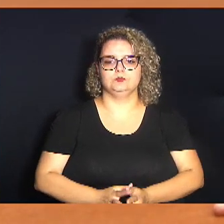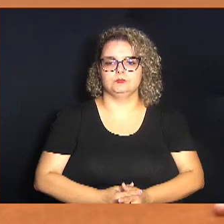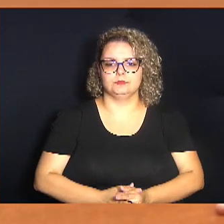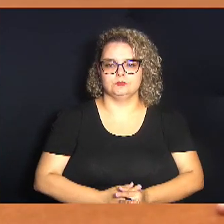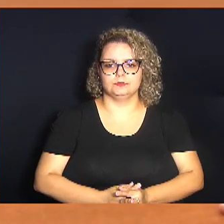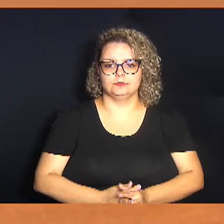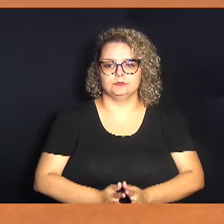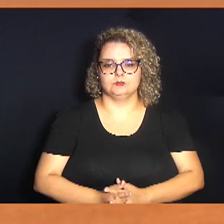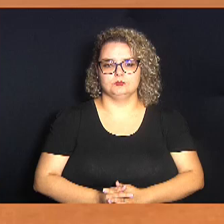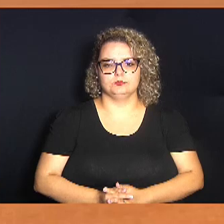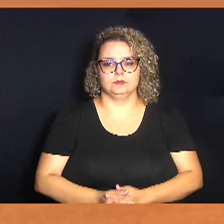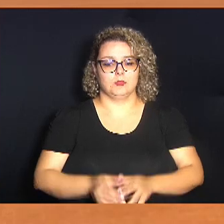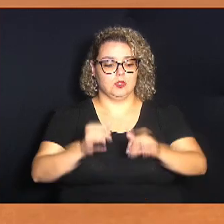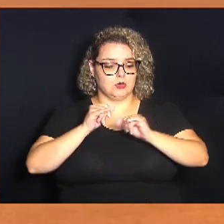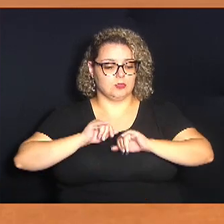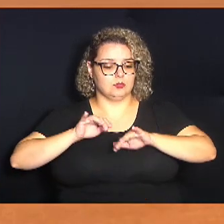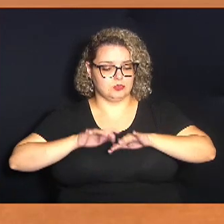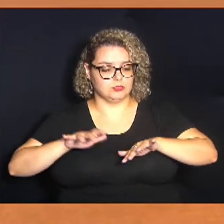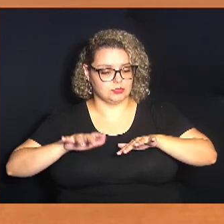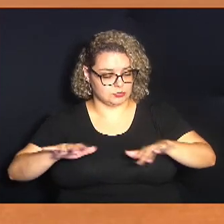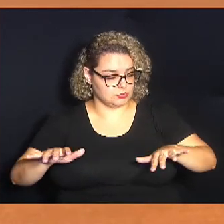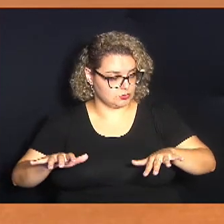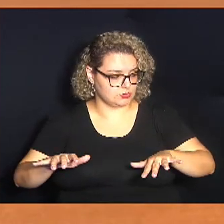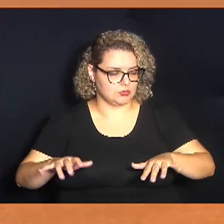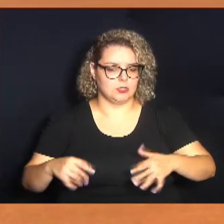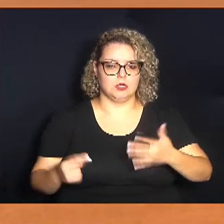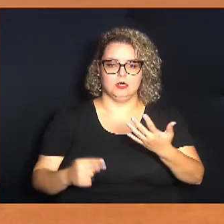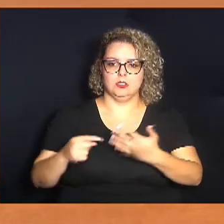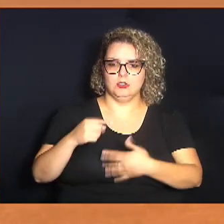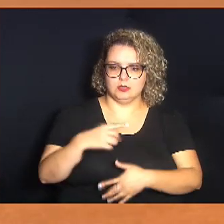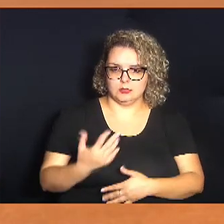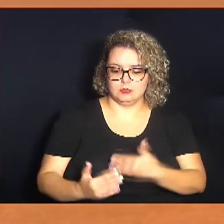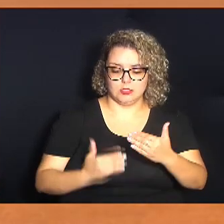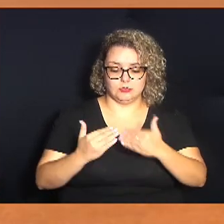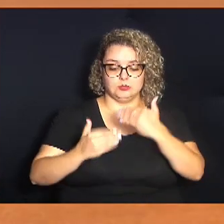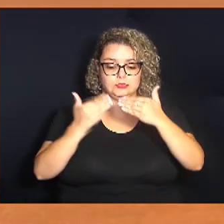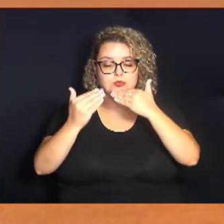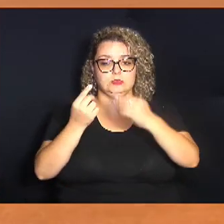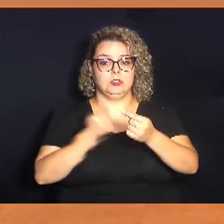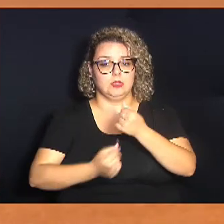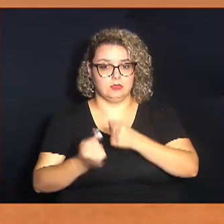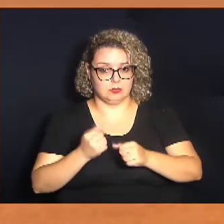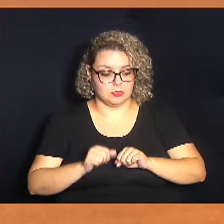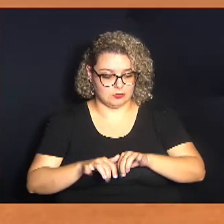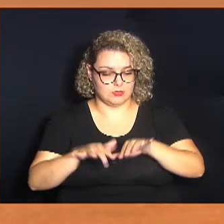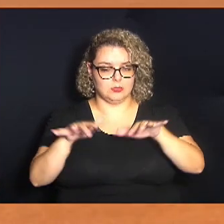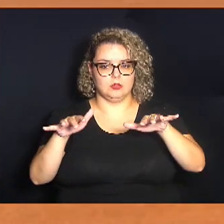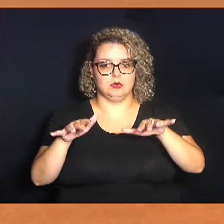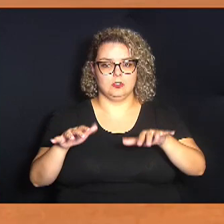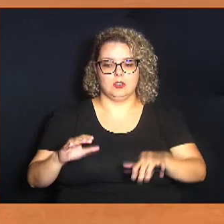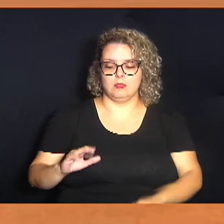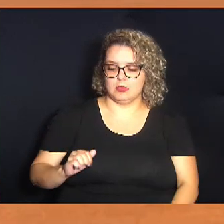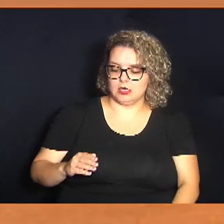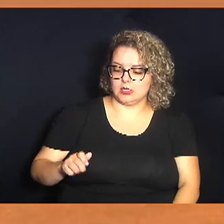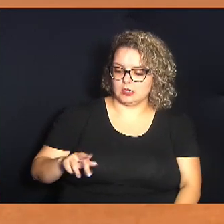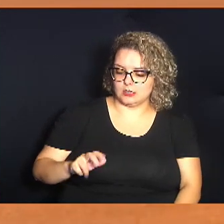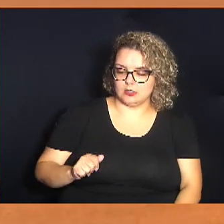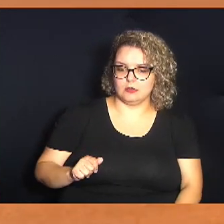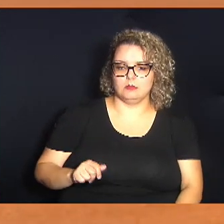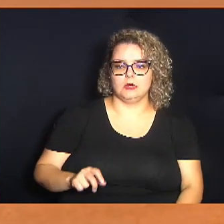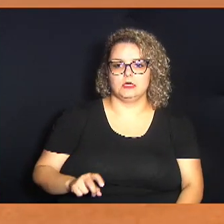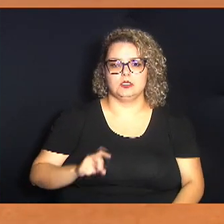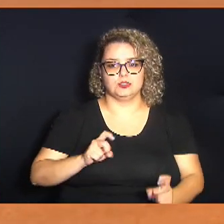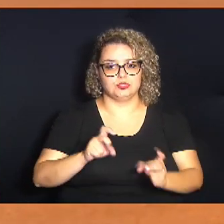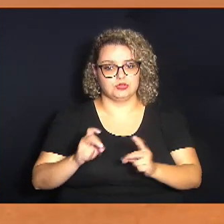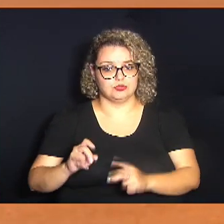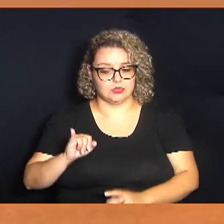de fomentar as questões para o desenvolvimento econômico. É uma Câmara de Comércio Exterior,